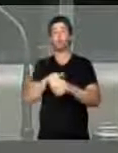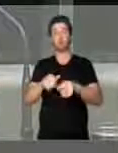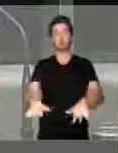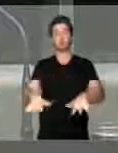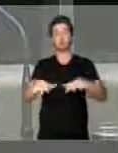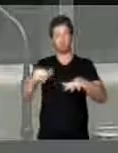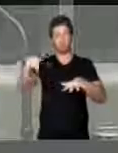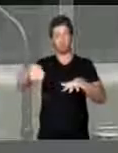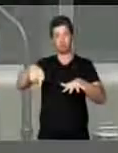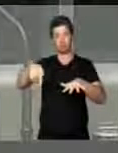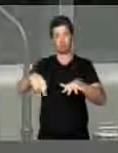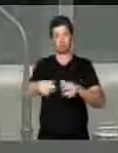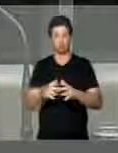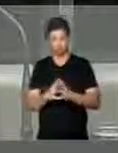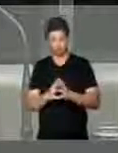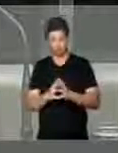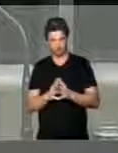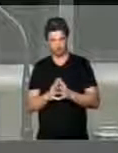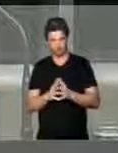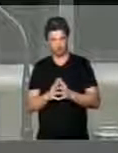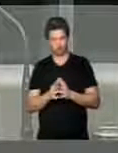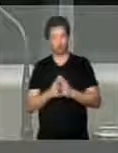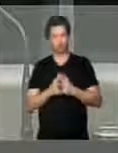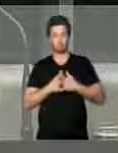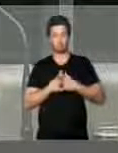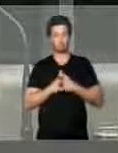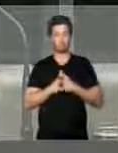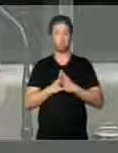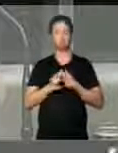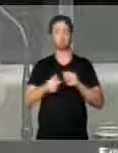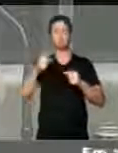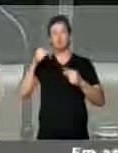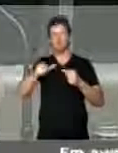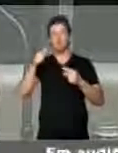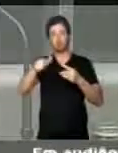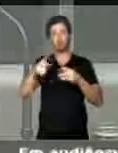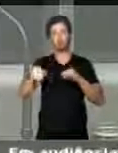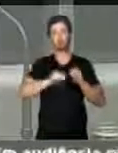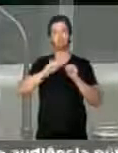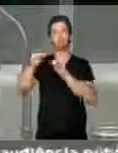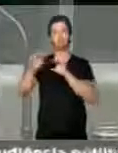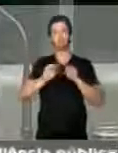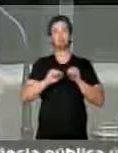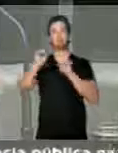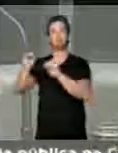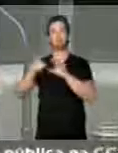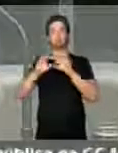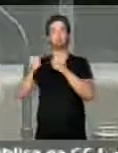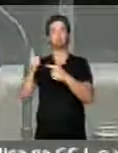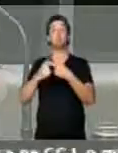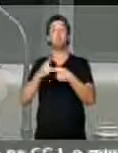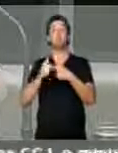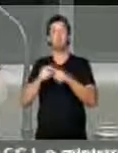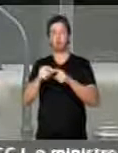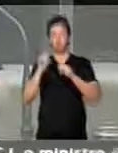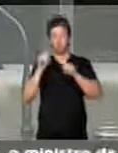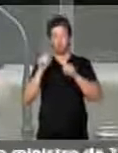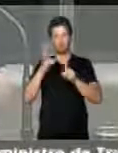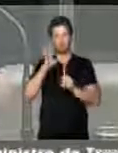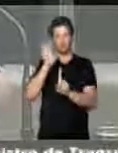da Câmara dos Deputados, sucessivamente adiada por manipulação e